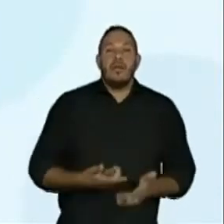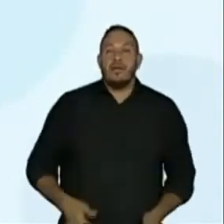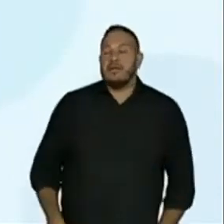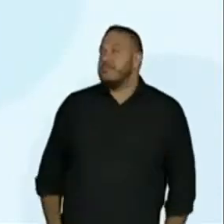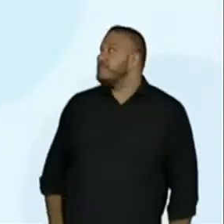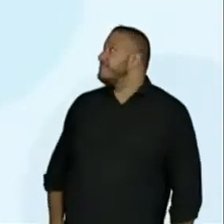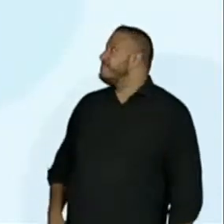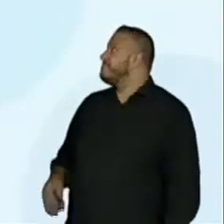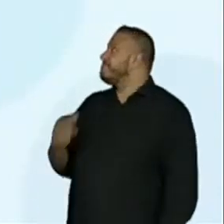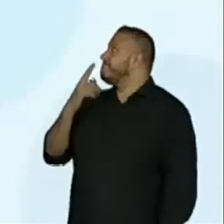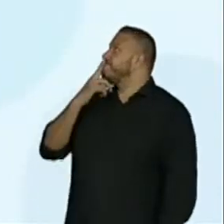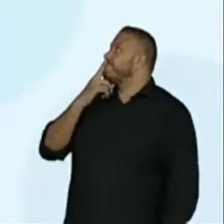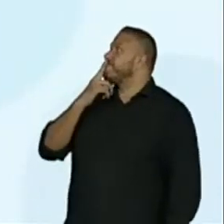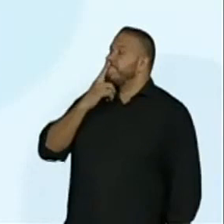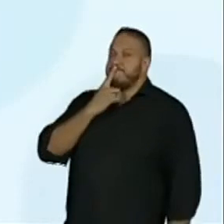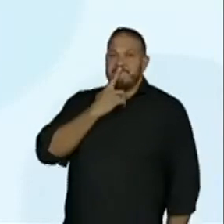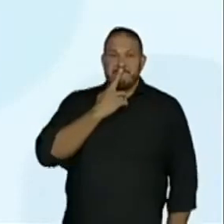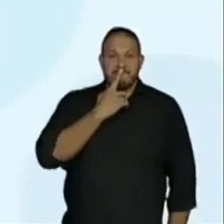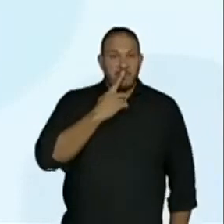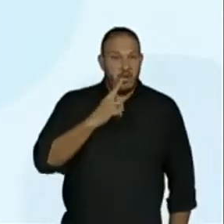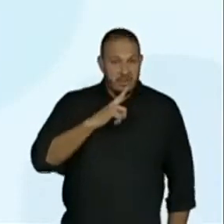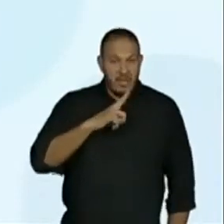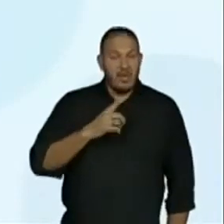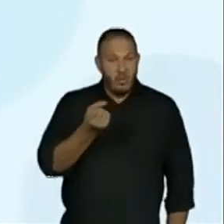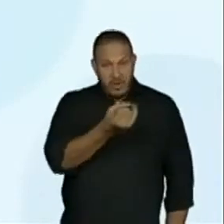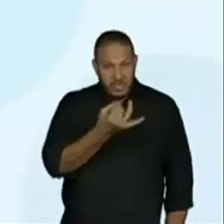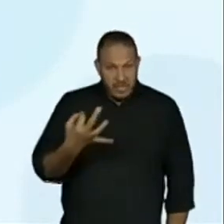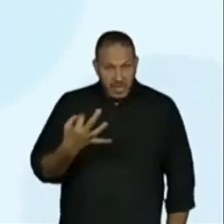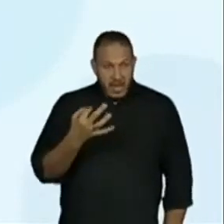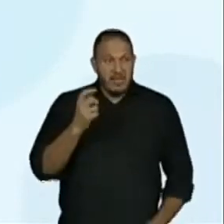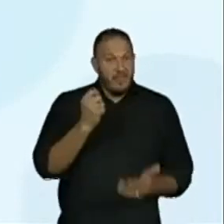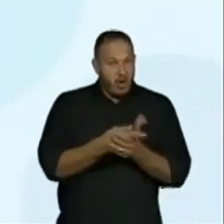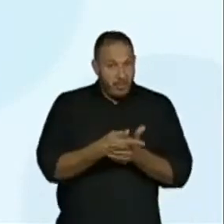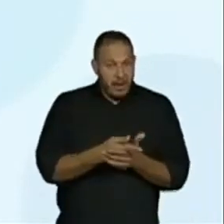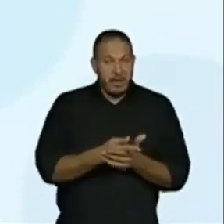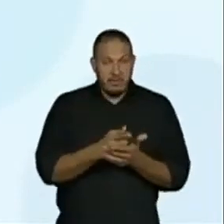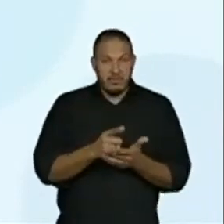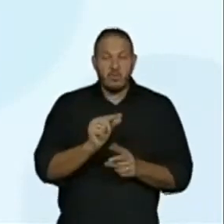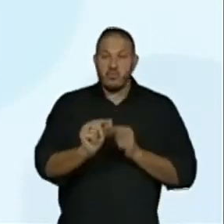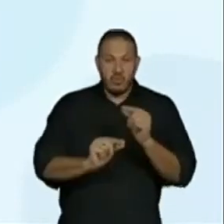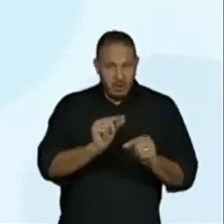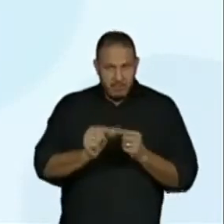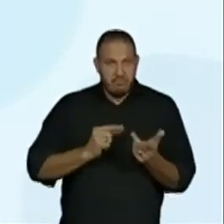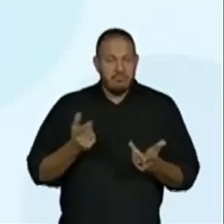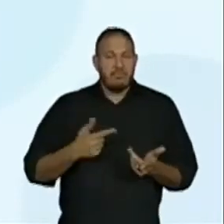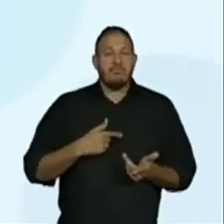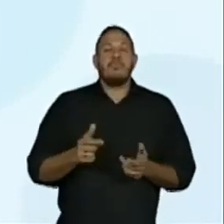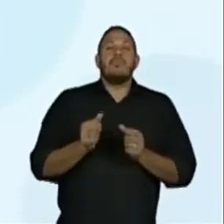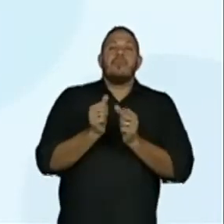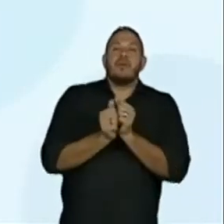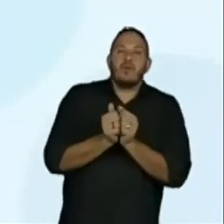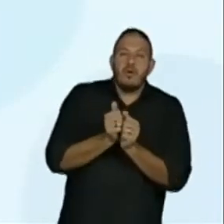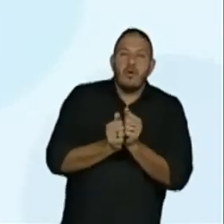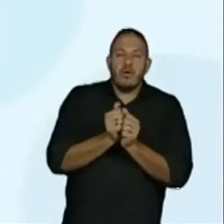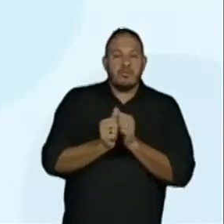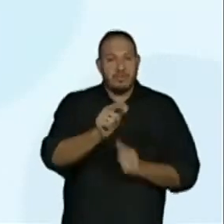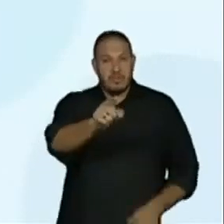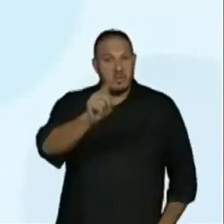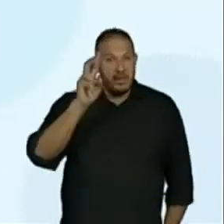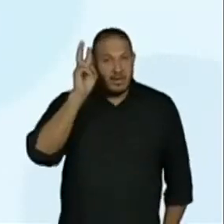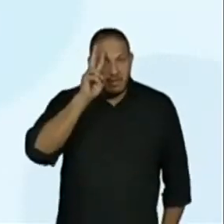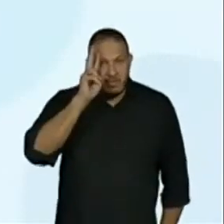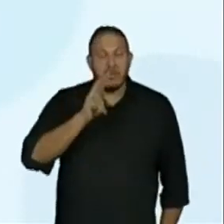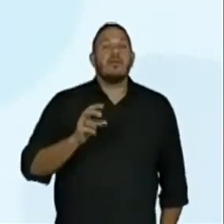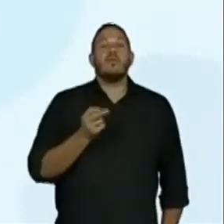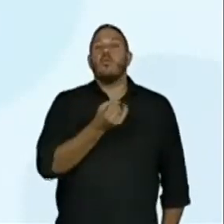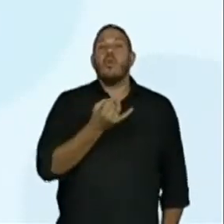Vamos lá, então. Temos aí a quantidade daquilo que ela vai comprar e o que ela vai comprar. O arroz, lembra